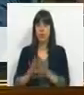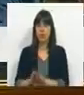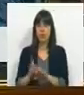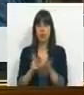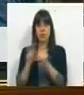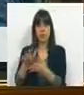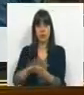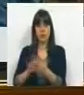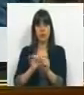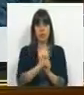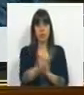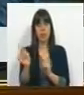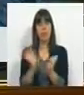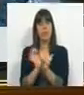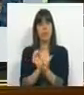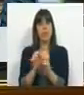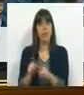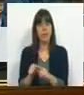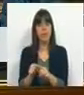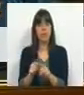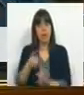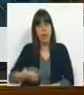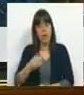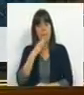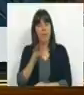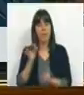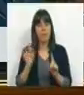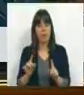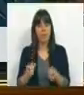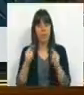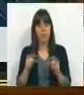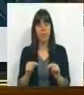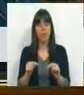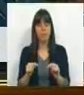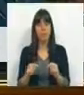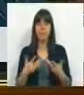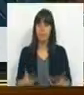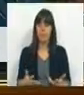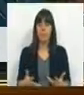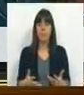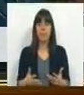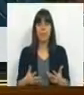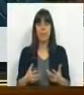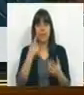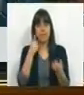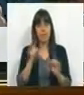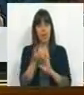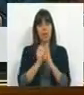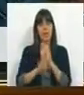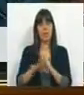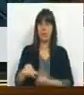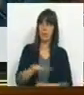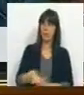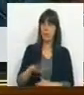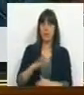congelaram as prestações sociais, nomeadamente o abono de família, e que agora vêm repor porque a